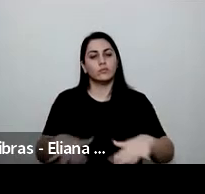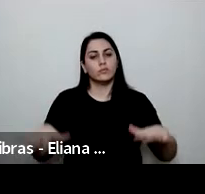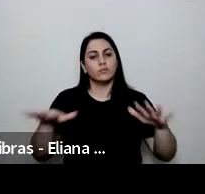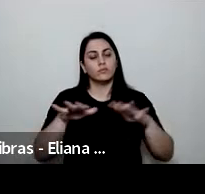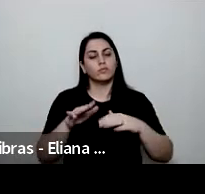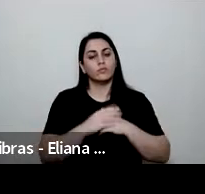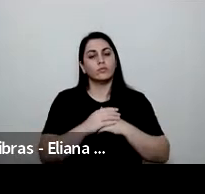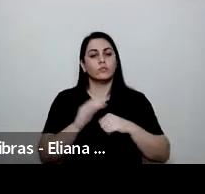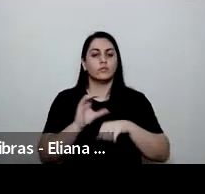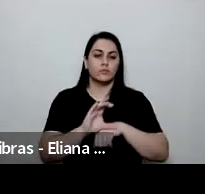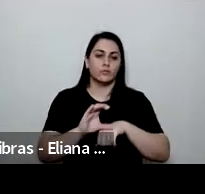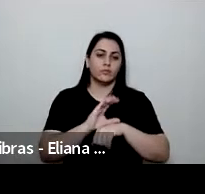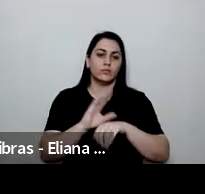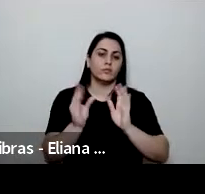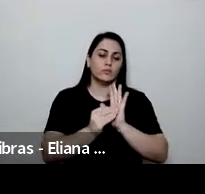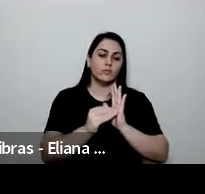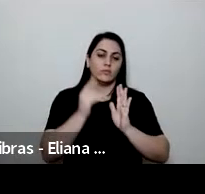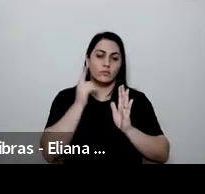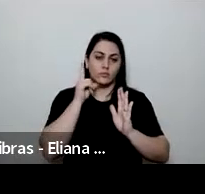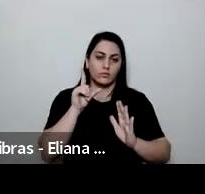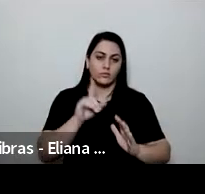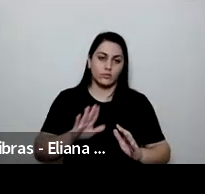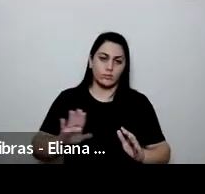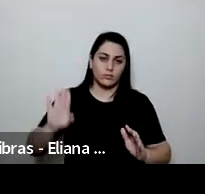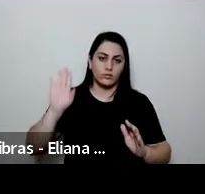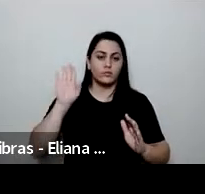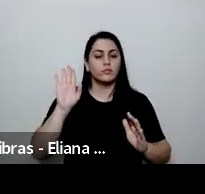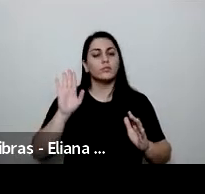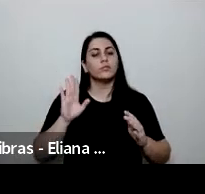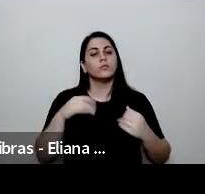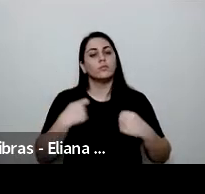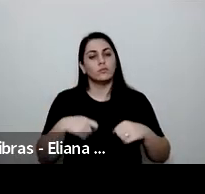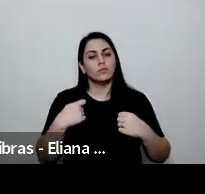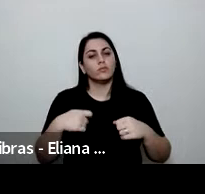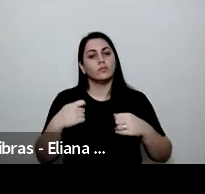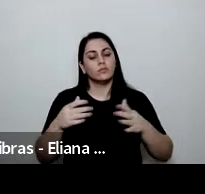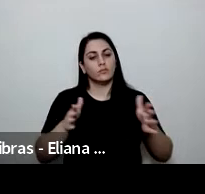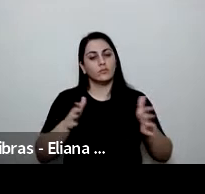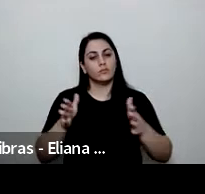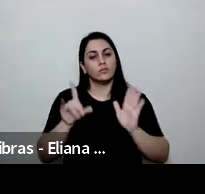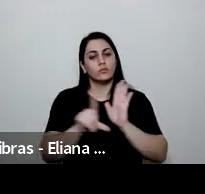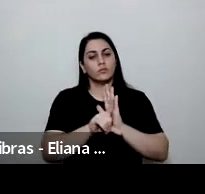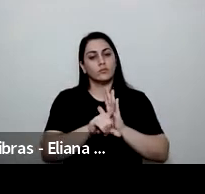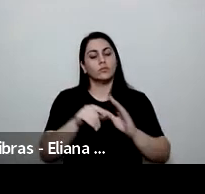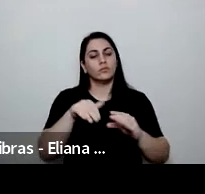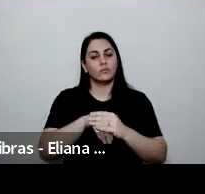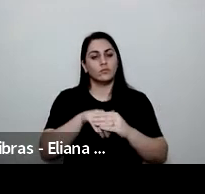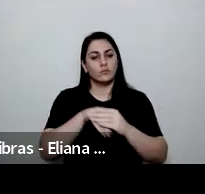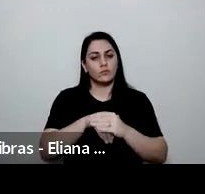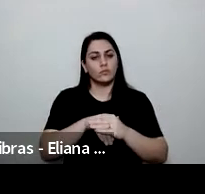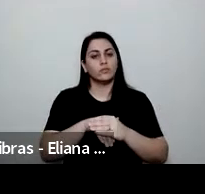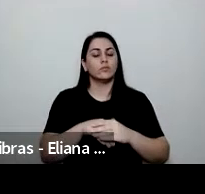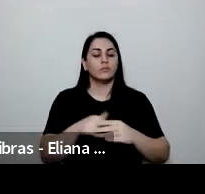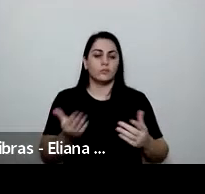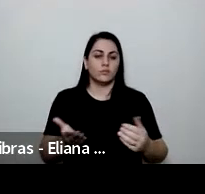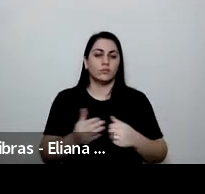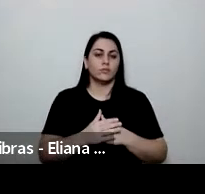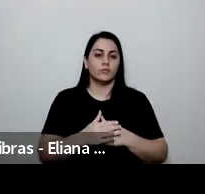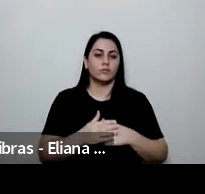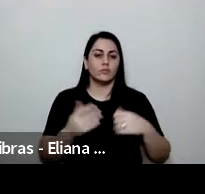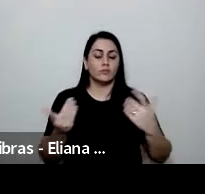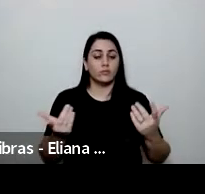estabelece como condição de elegibilidade políticos a lei das eleições exige ainda